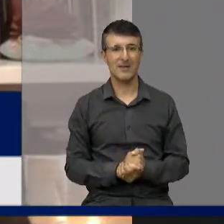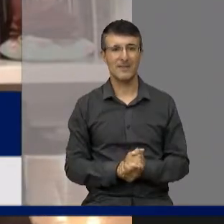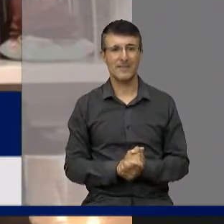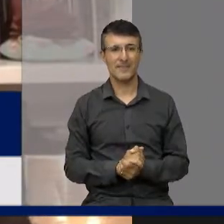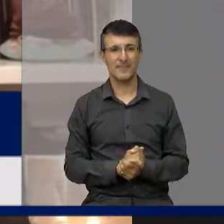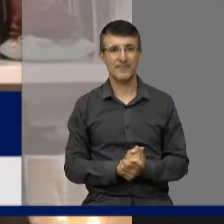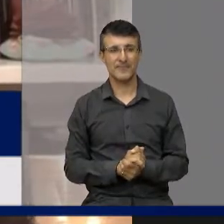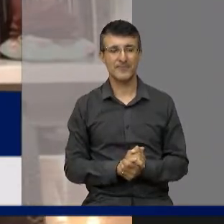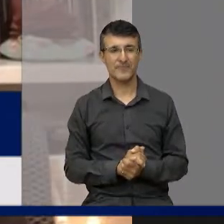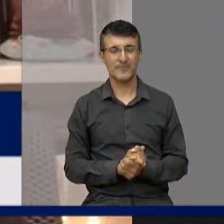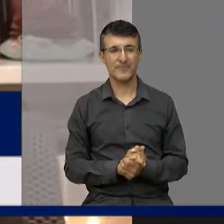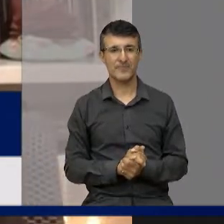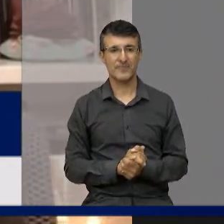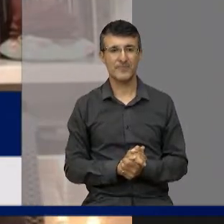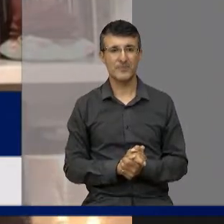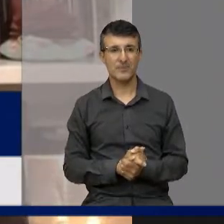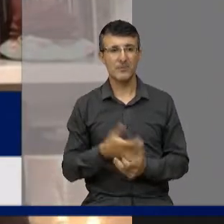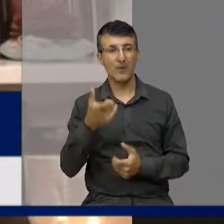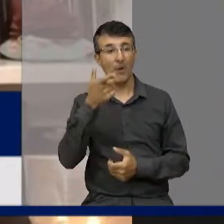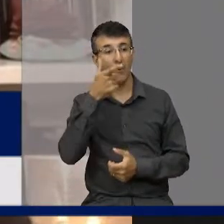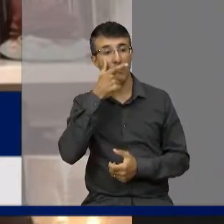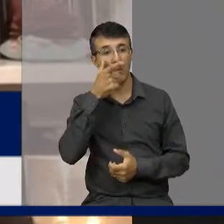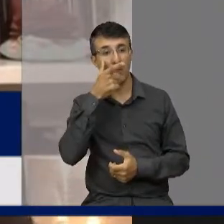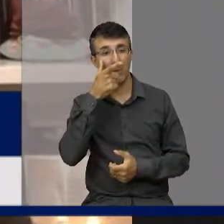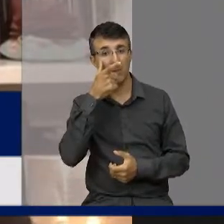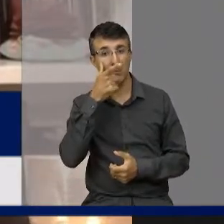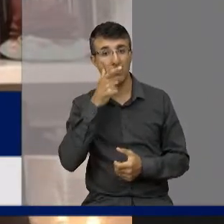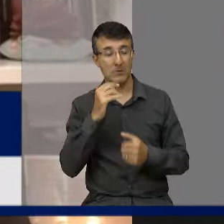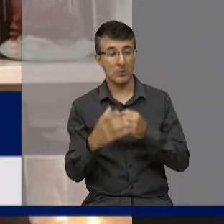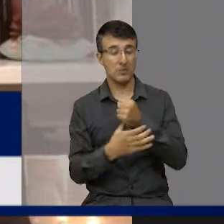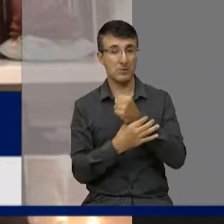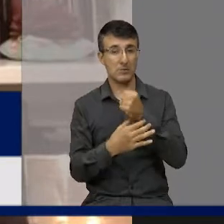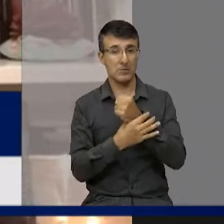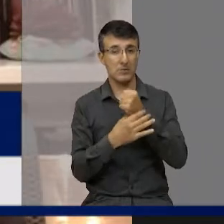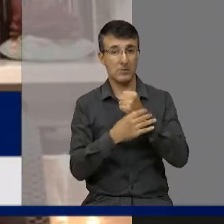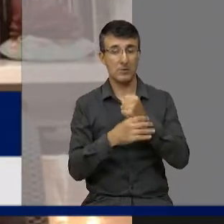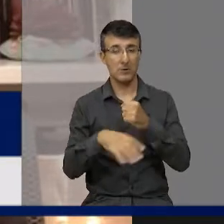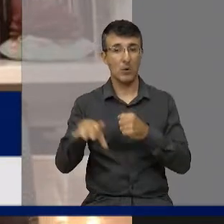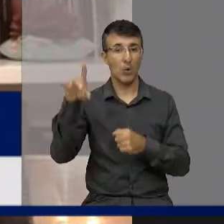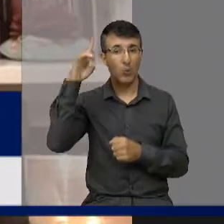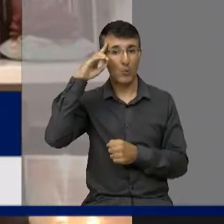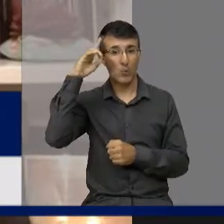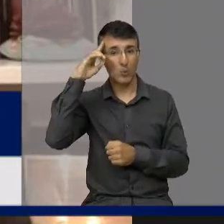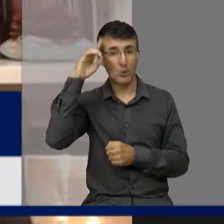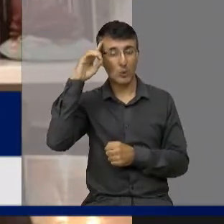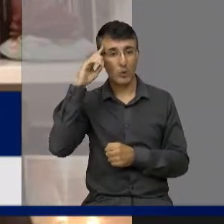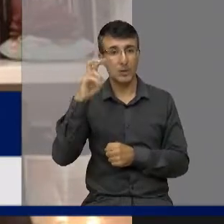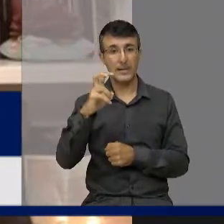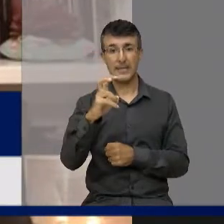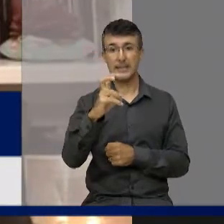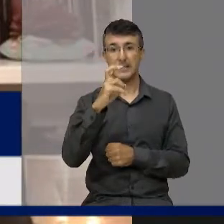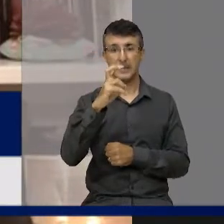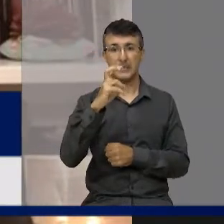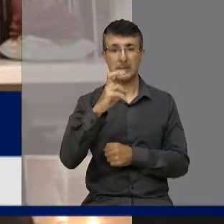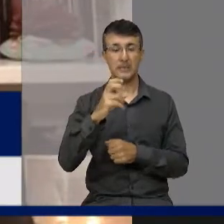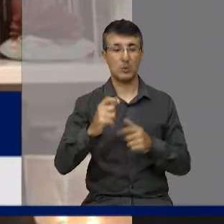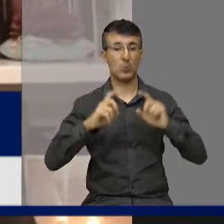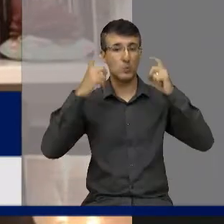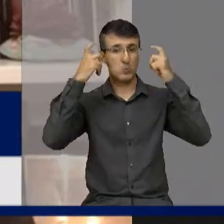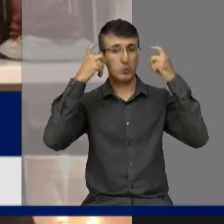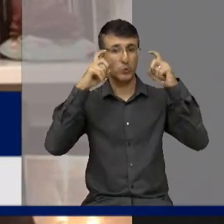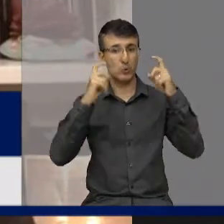Rede de Observatórios da Segurança durante a pandemia, por dia são registrados 5 casos de violência contra